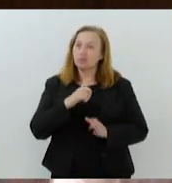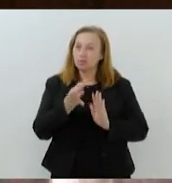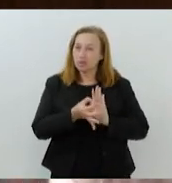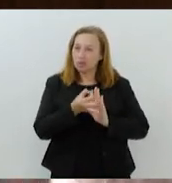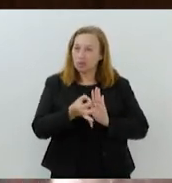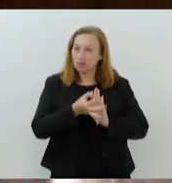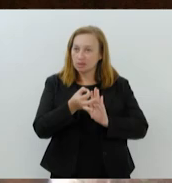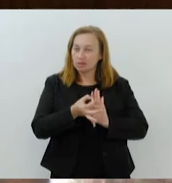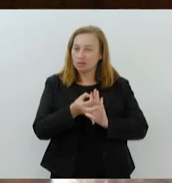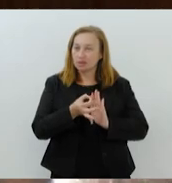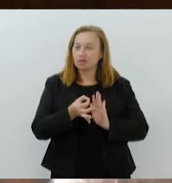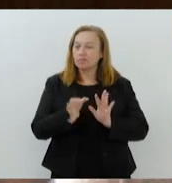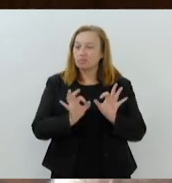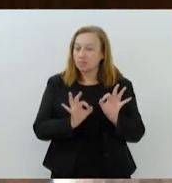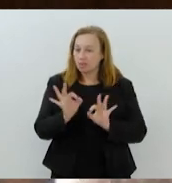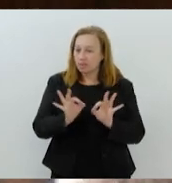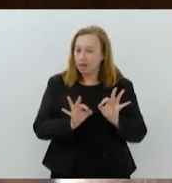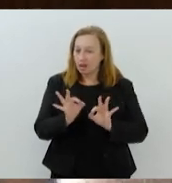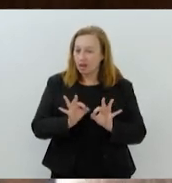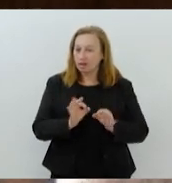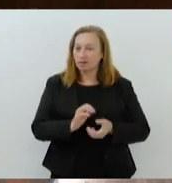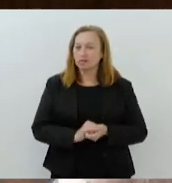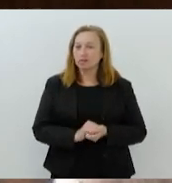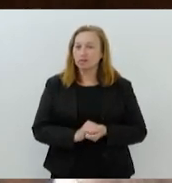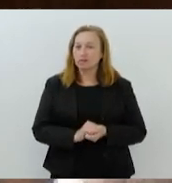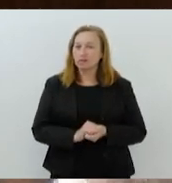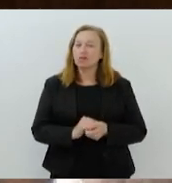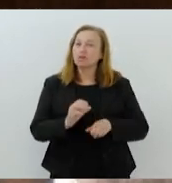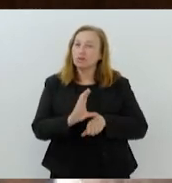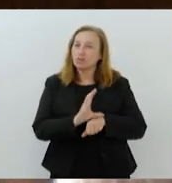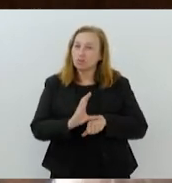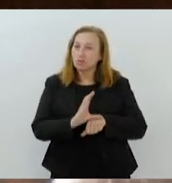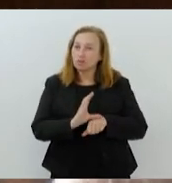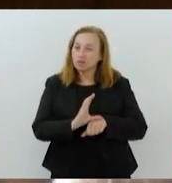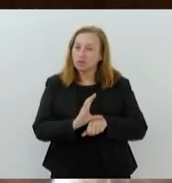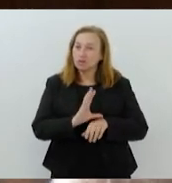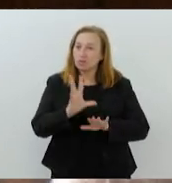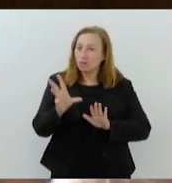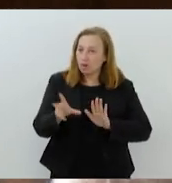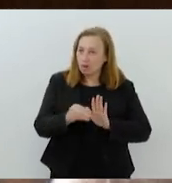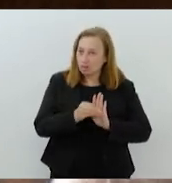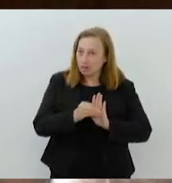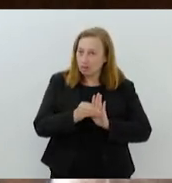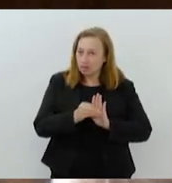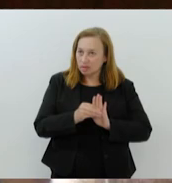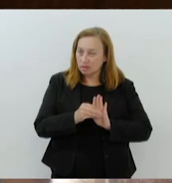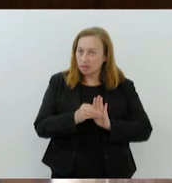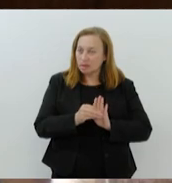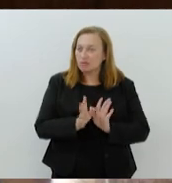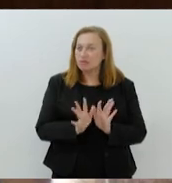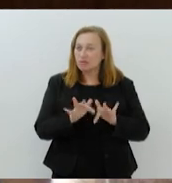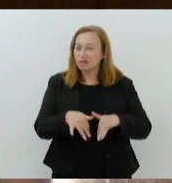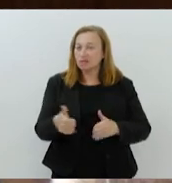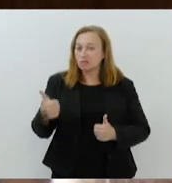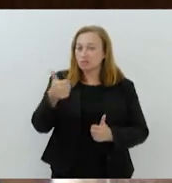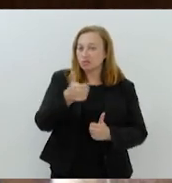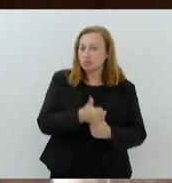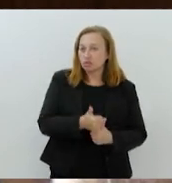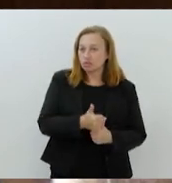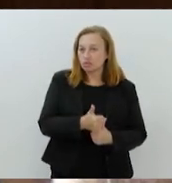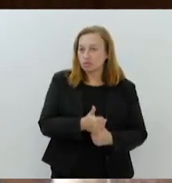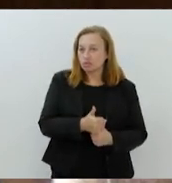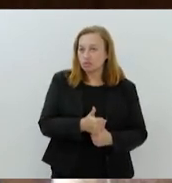parecer preparado pela constitucionalidade com emendas, concluindo por